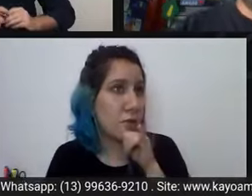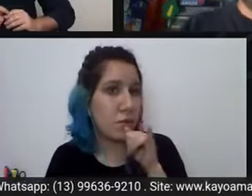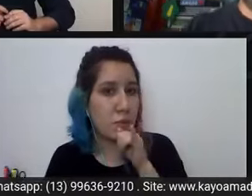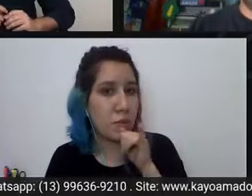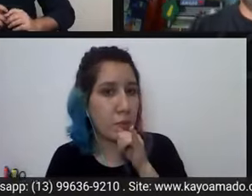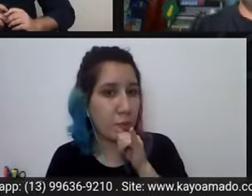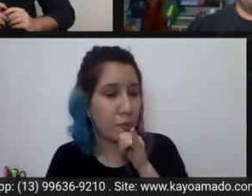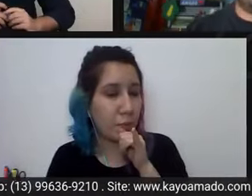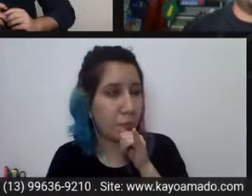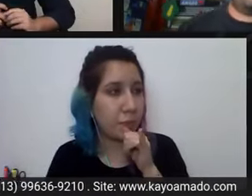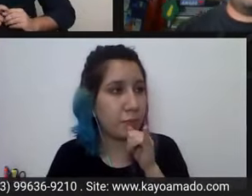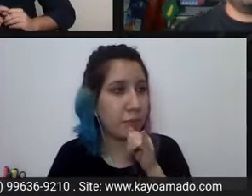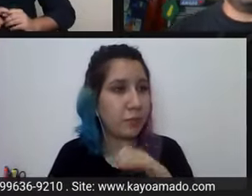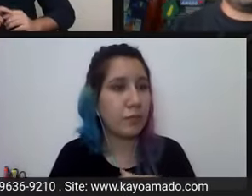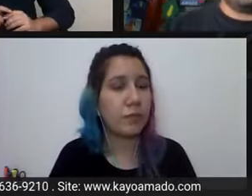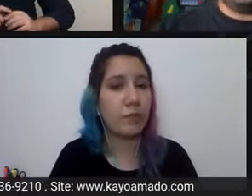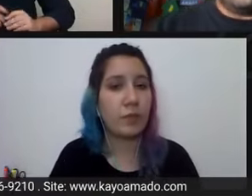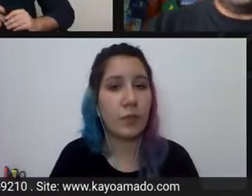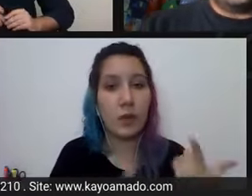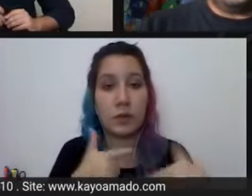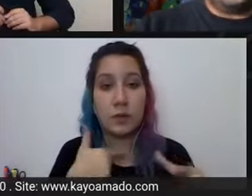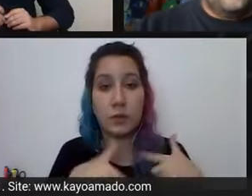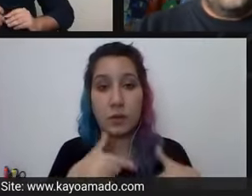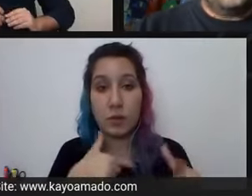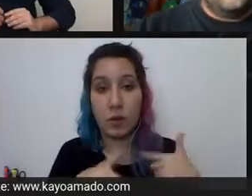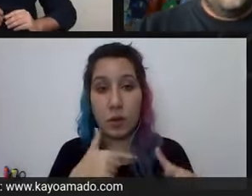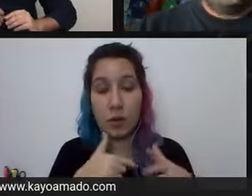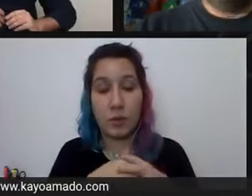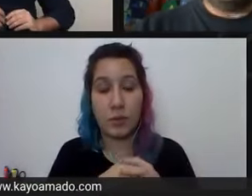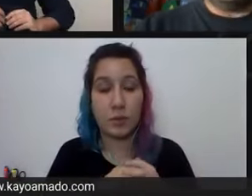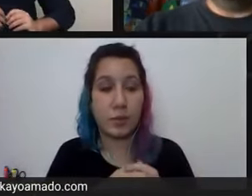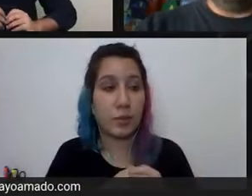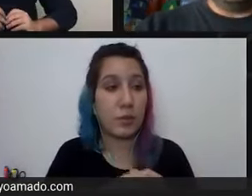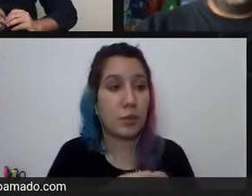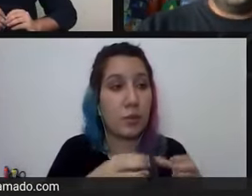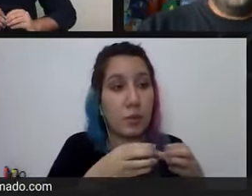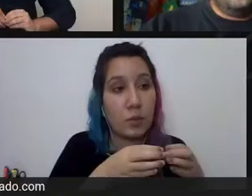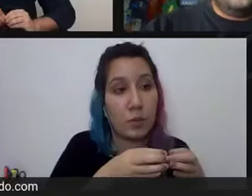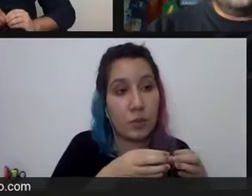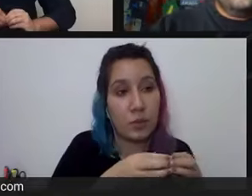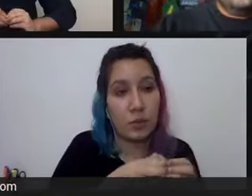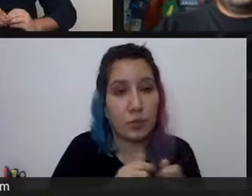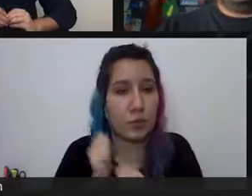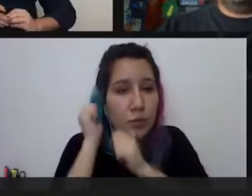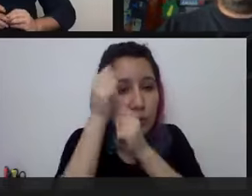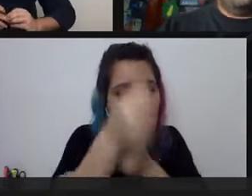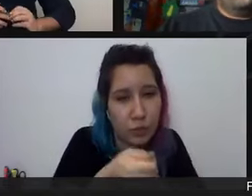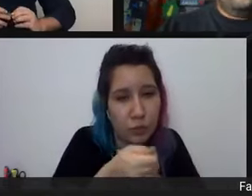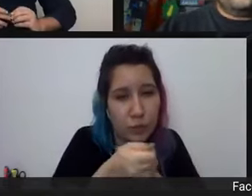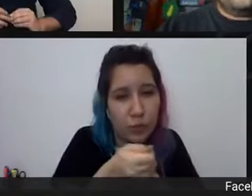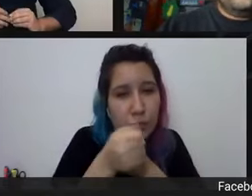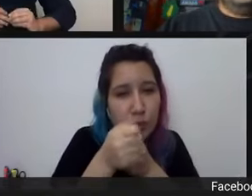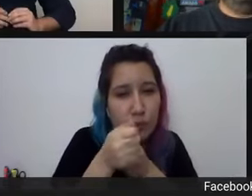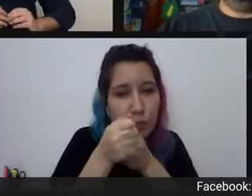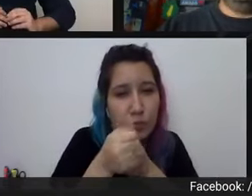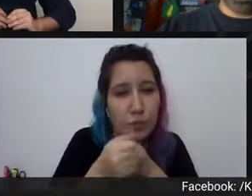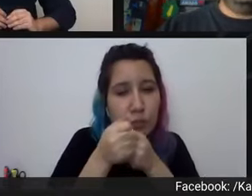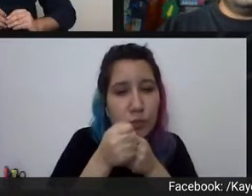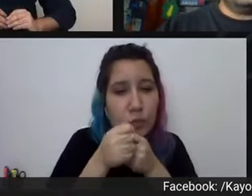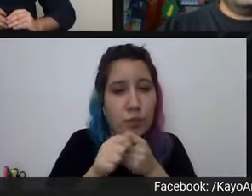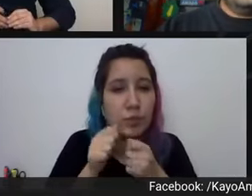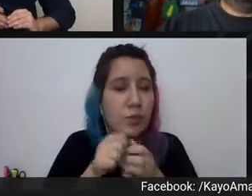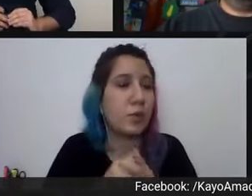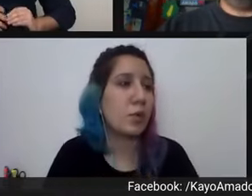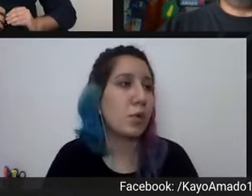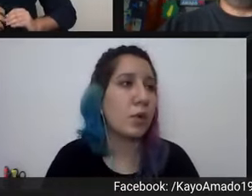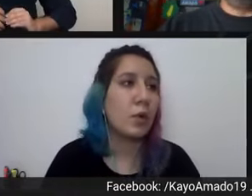turismo comunitário. Então, a gente trabalha muito com comunidades caiçaras, comunidades de pescadores, quilombolas,